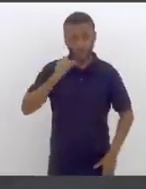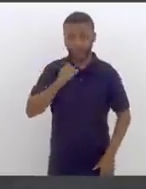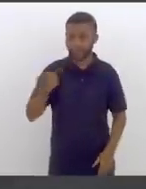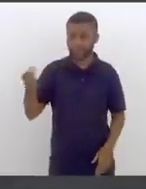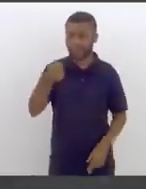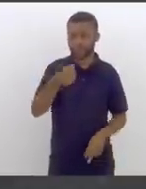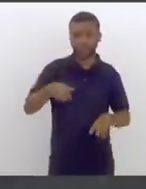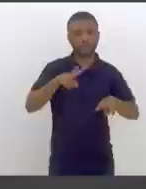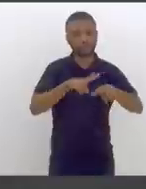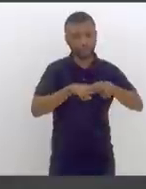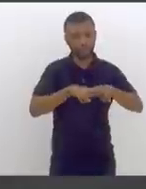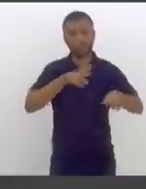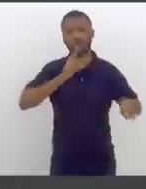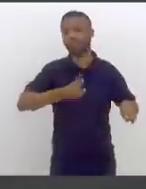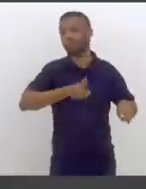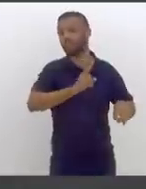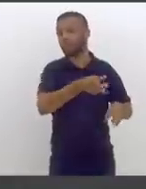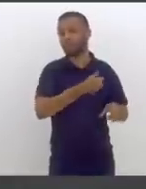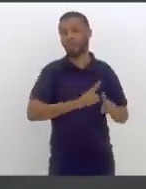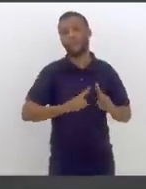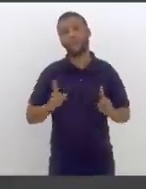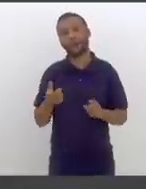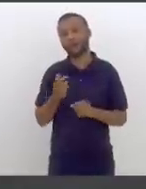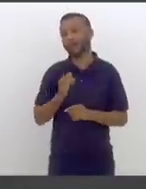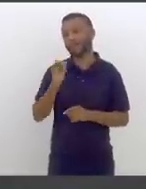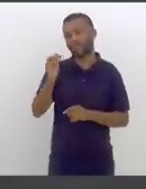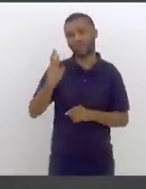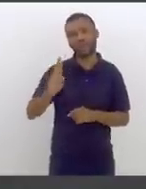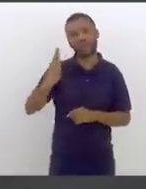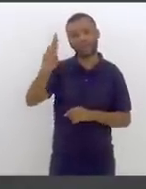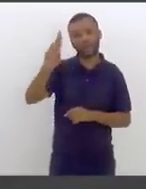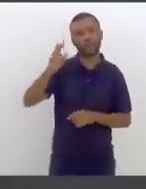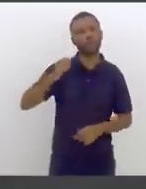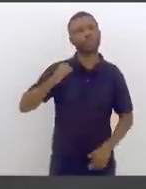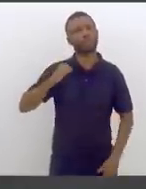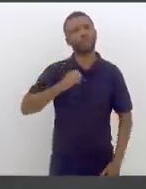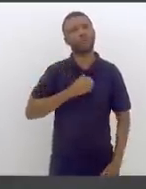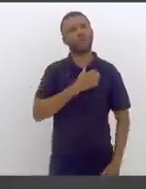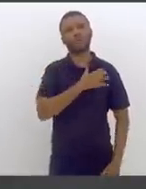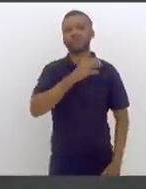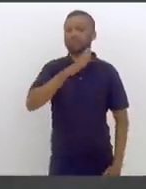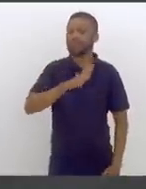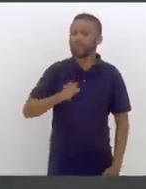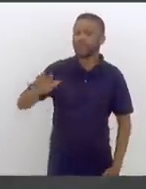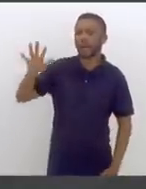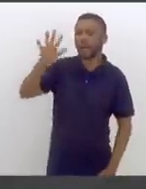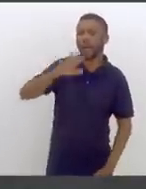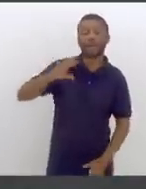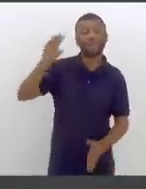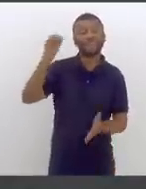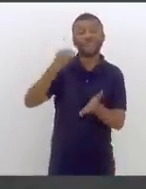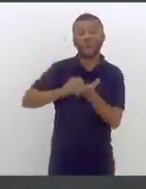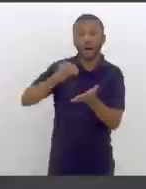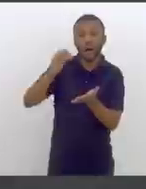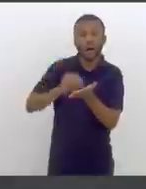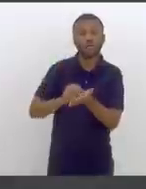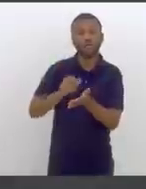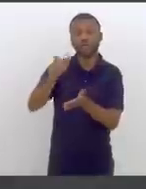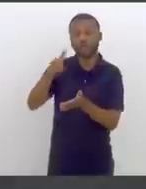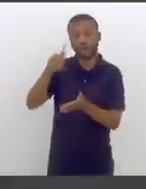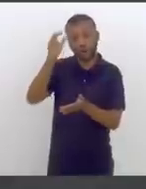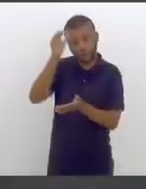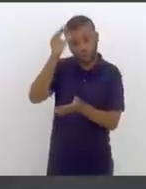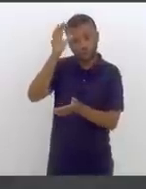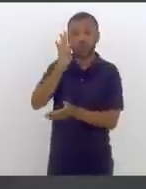continua podendo ser preso agora Coronel o senhor quer representante do comandante geral é a falta de pessoas com conhecimento